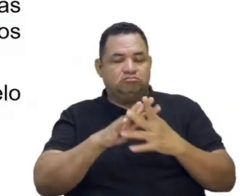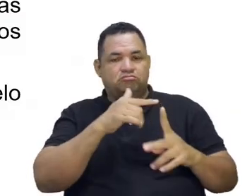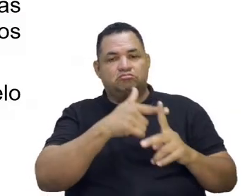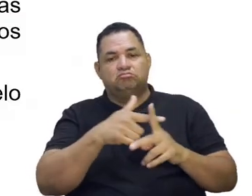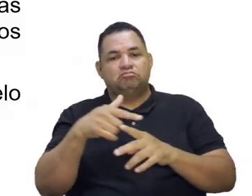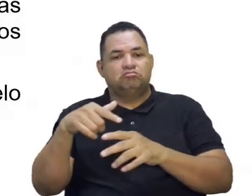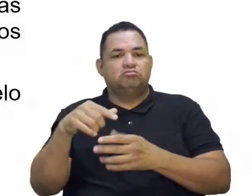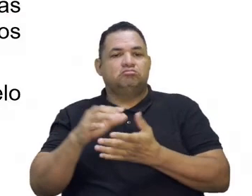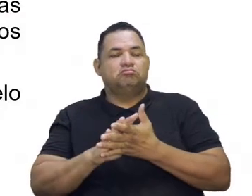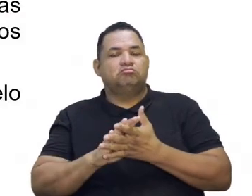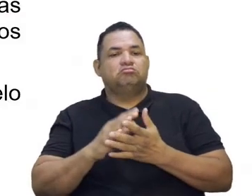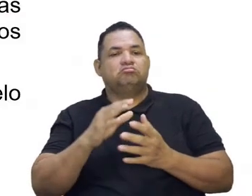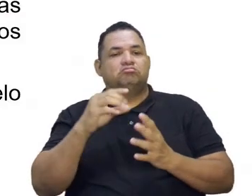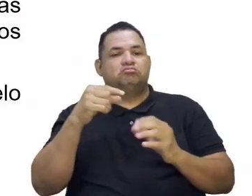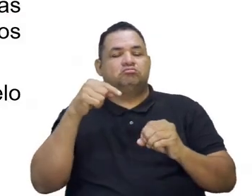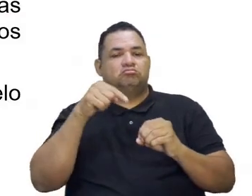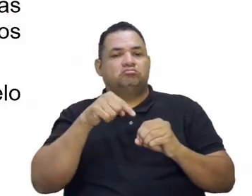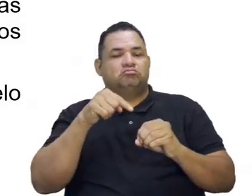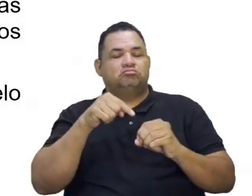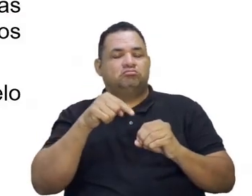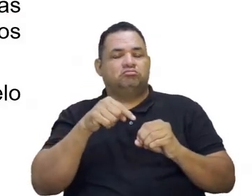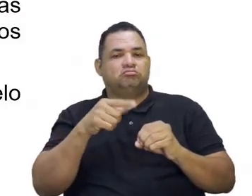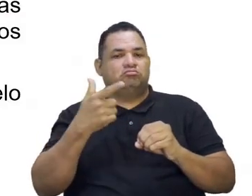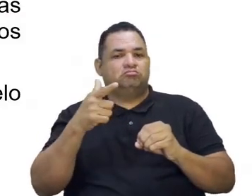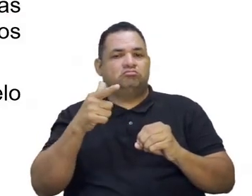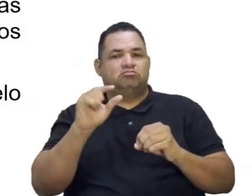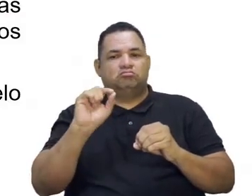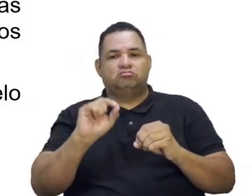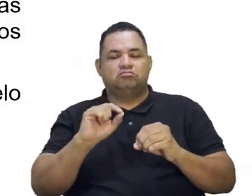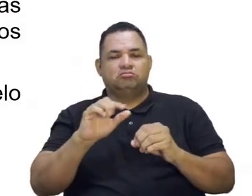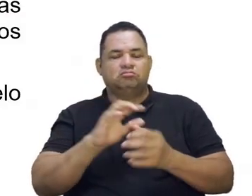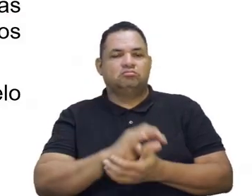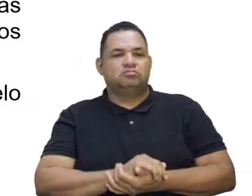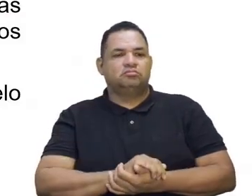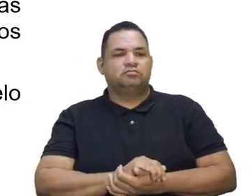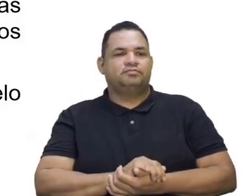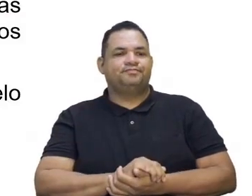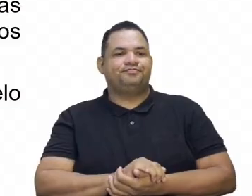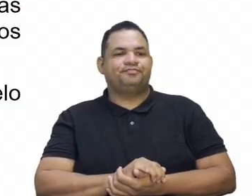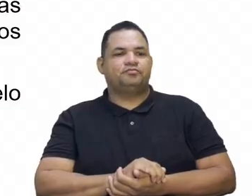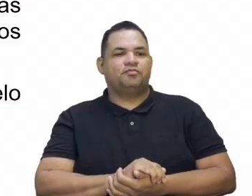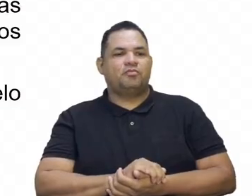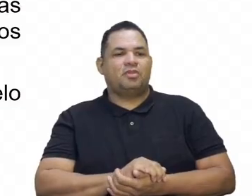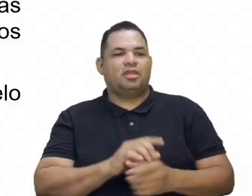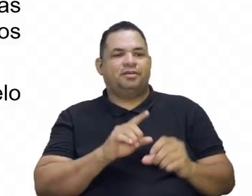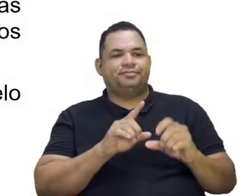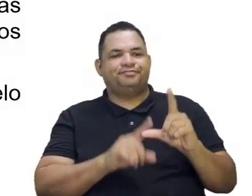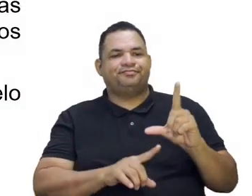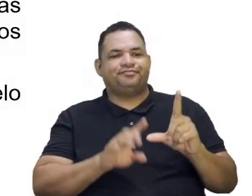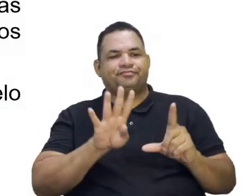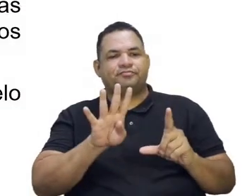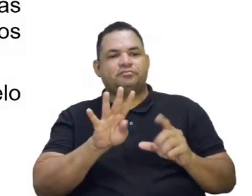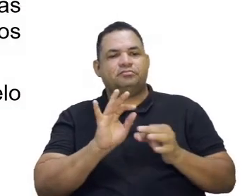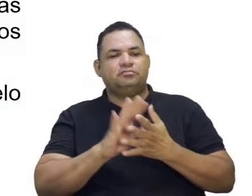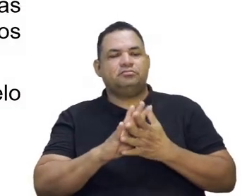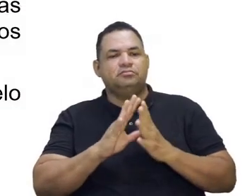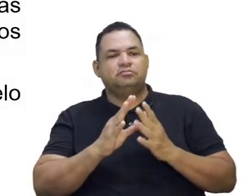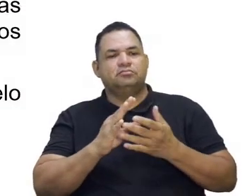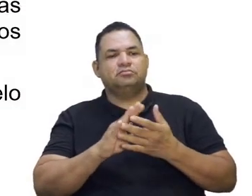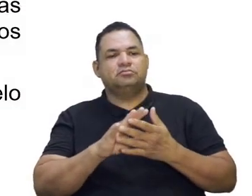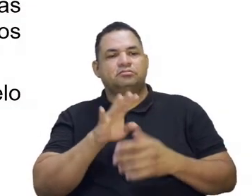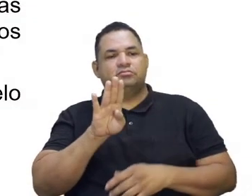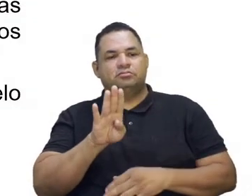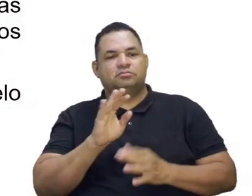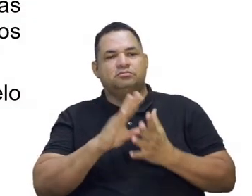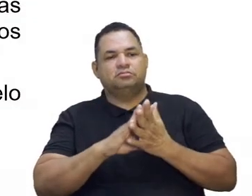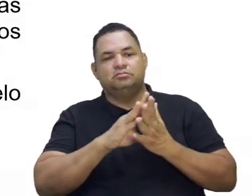positiva no núcleo, né? Boa parte deles nem previam a existência de um núcleo. Na letra B fala que o